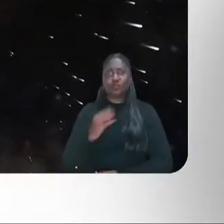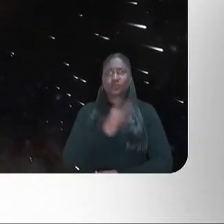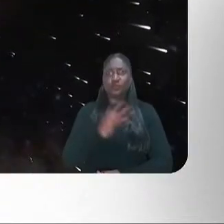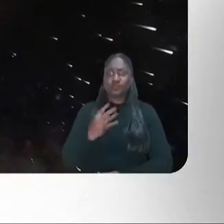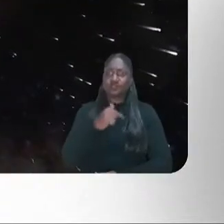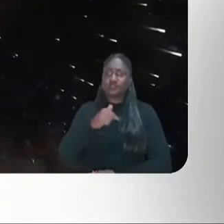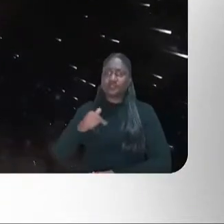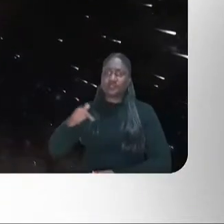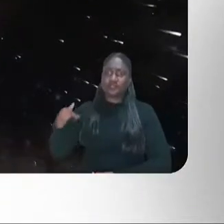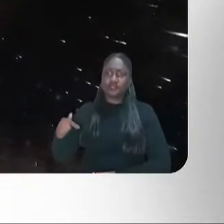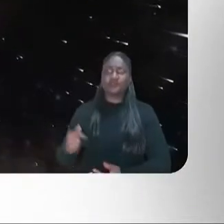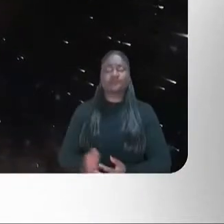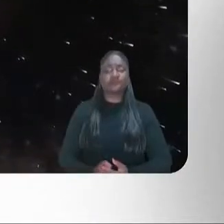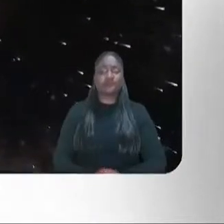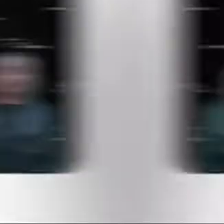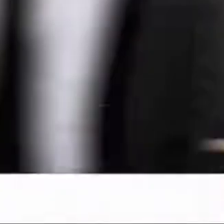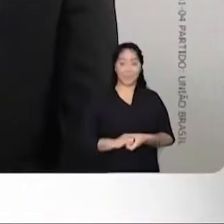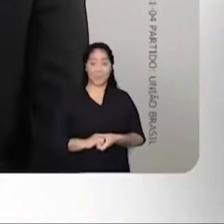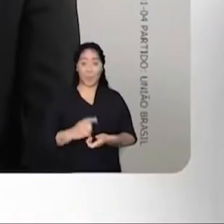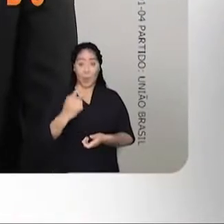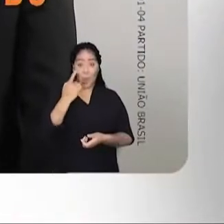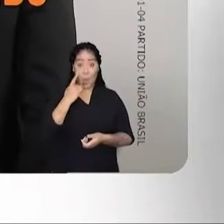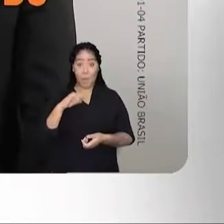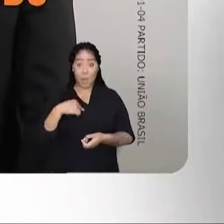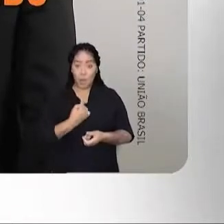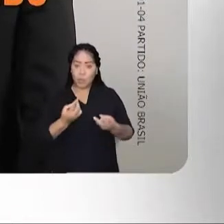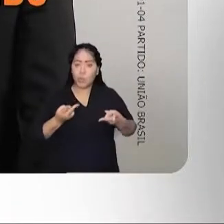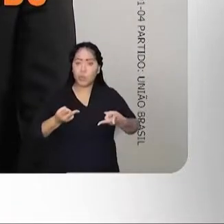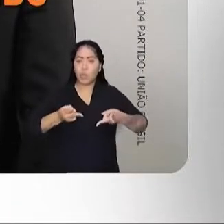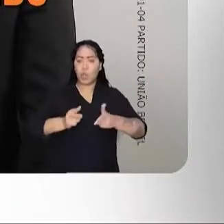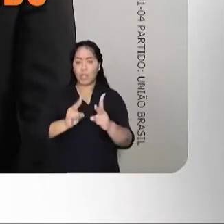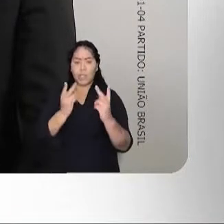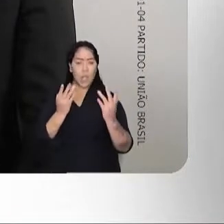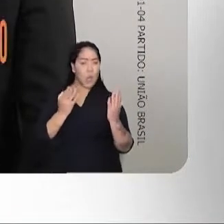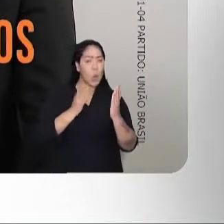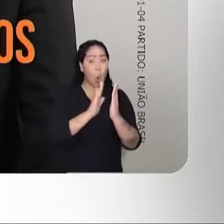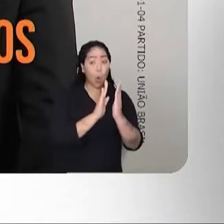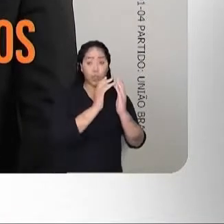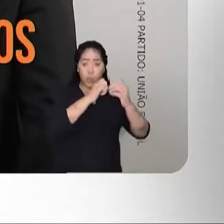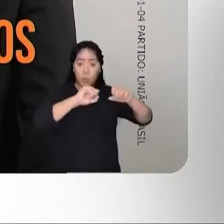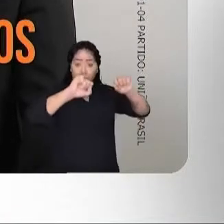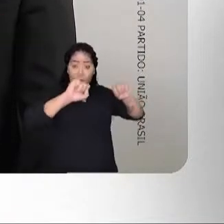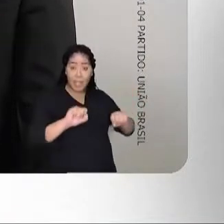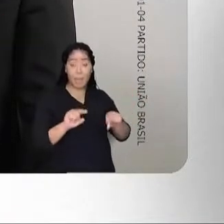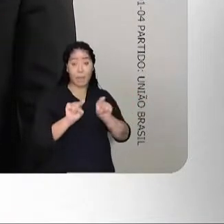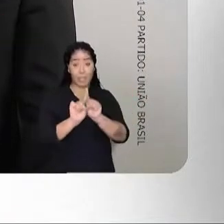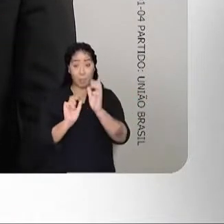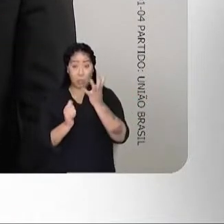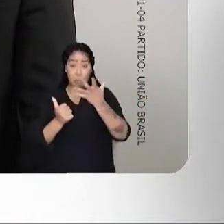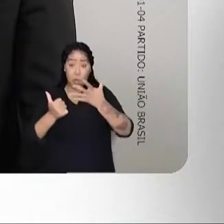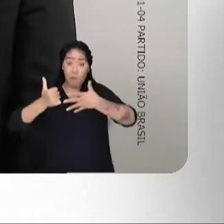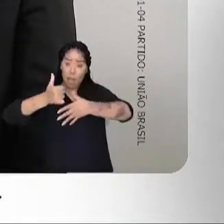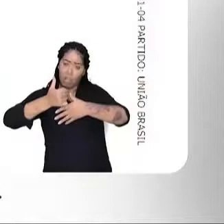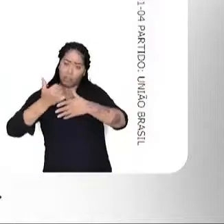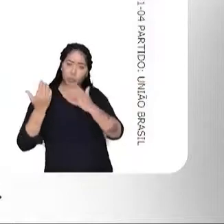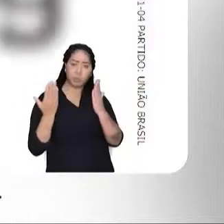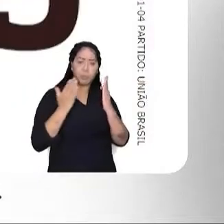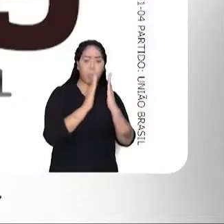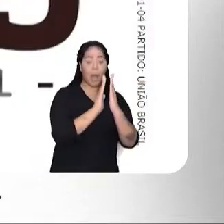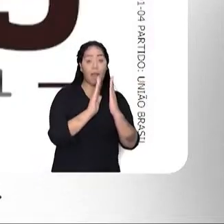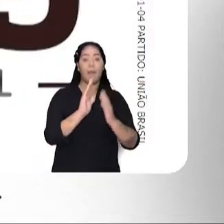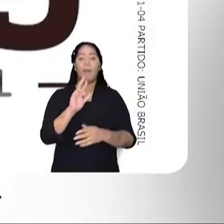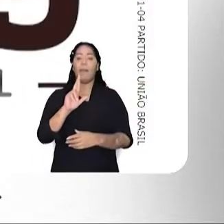Zacarias e meu número é 44777. Pra continuar enfrentando o sistema, combatendo os privilégios e questionando tudo,